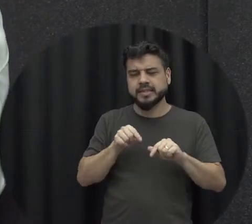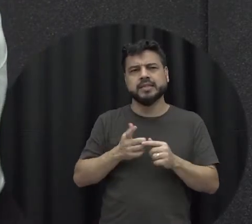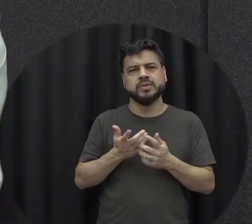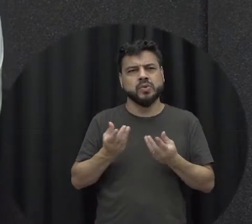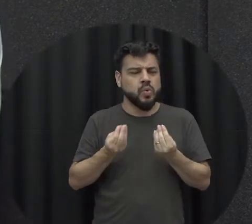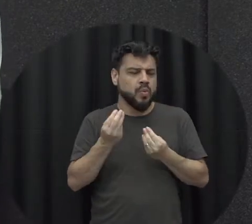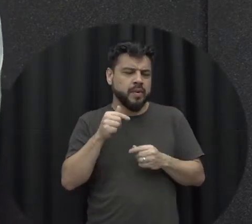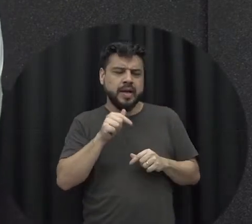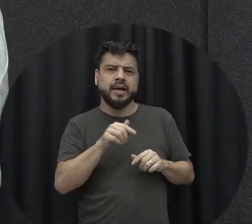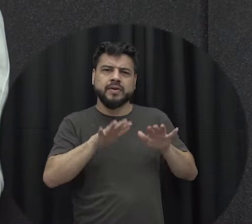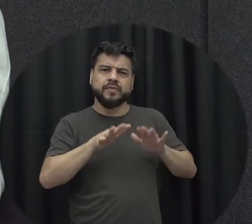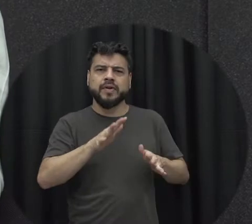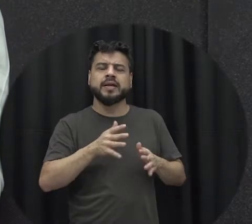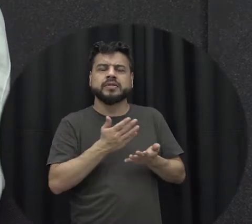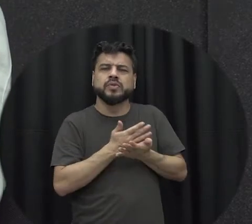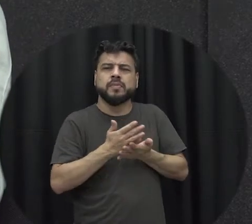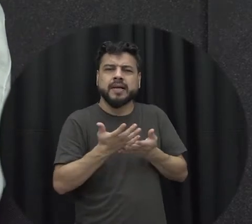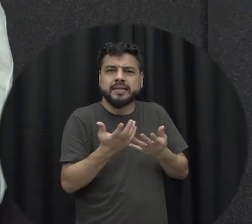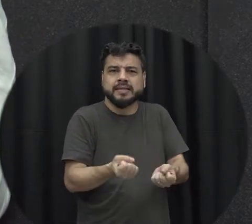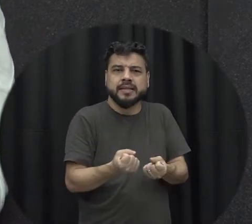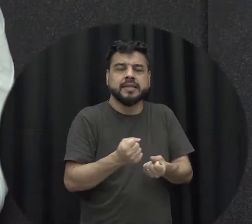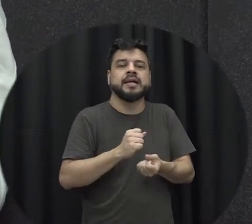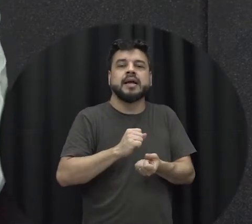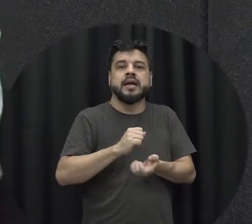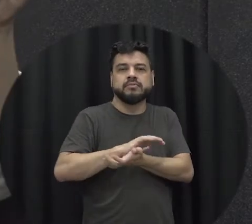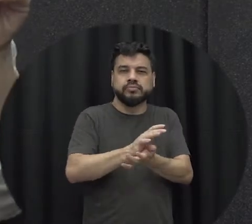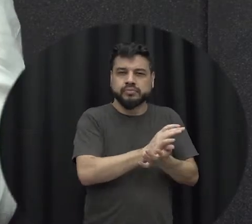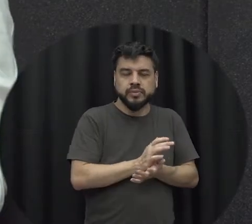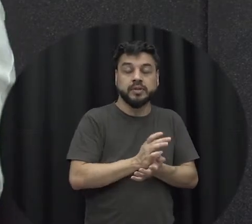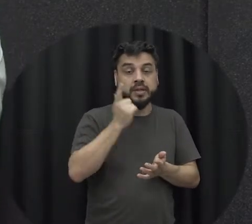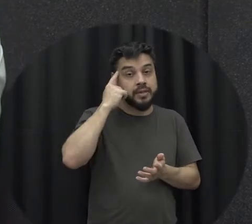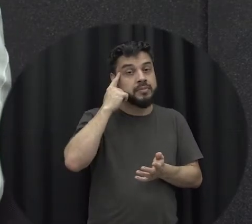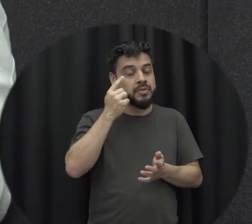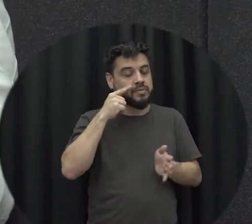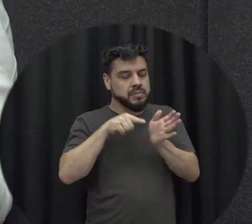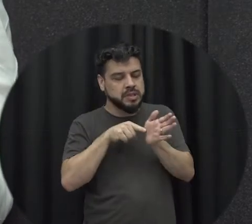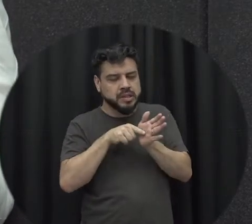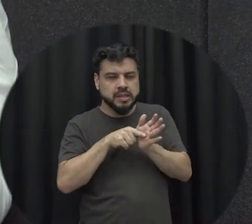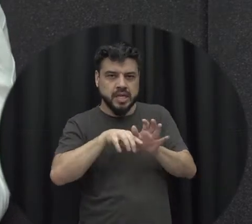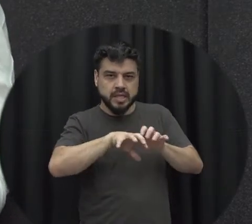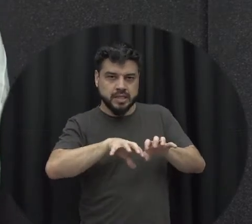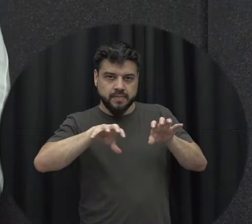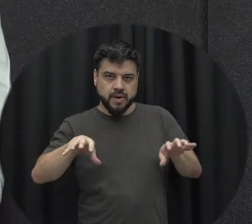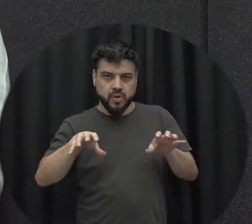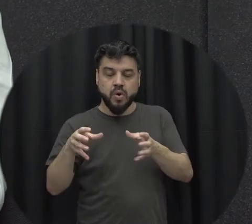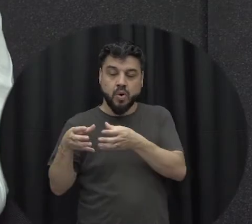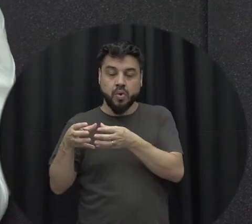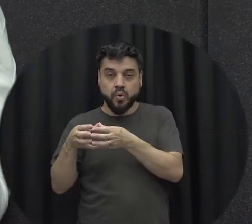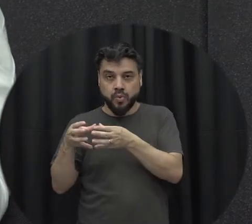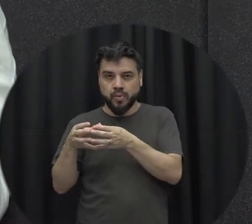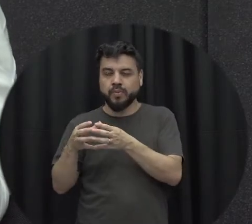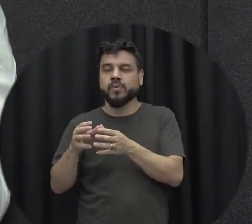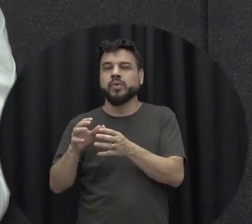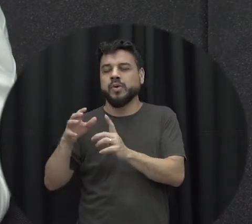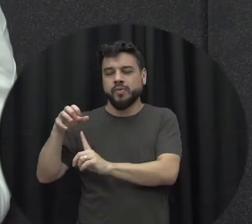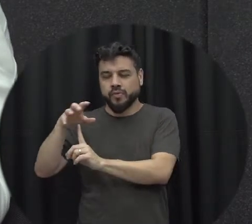causando essa degradação inicial, né? E aí a gente separou, vamos pegar esse grupo aí que depende da atrazina